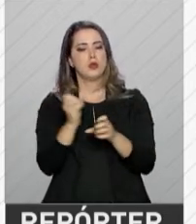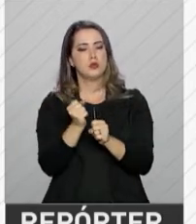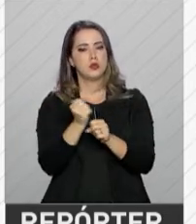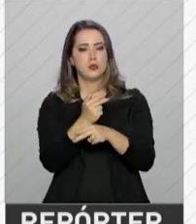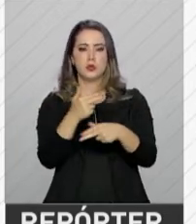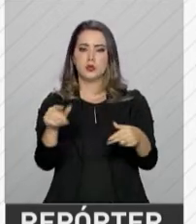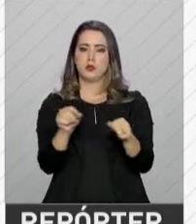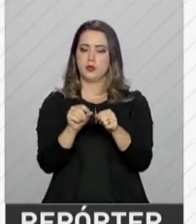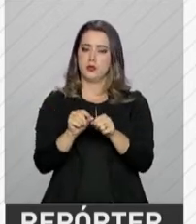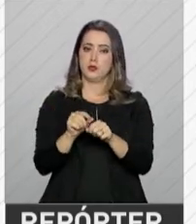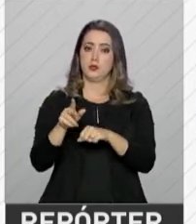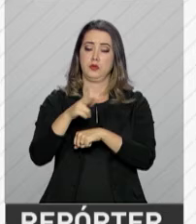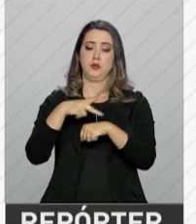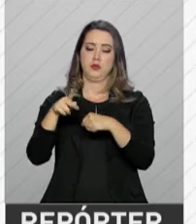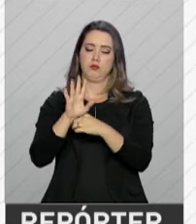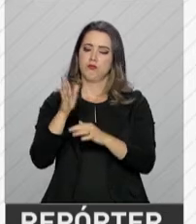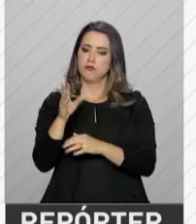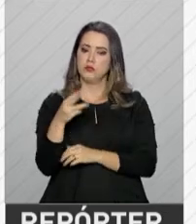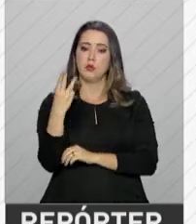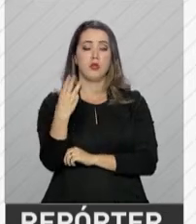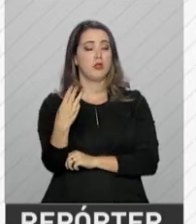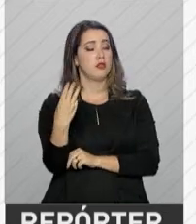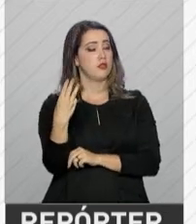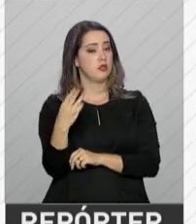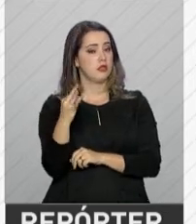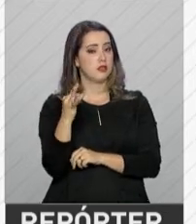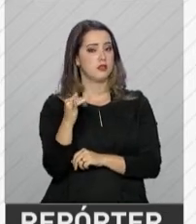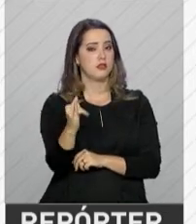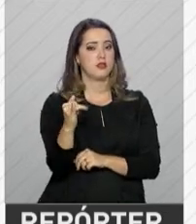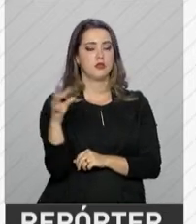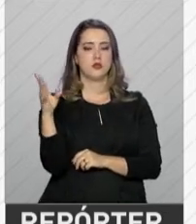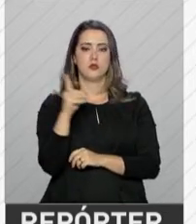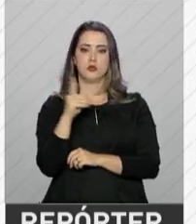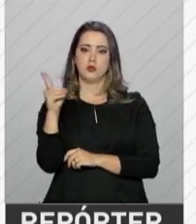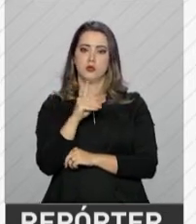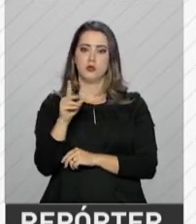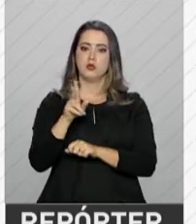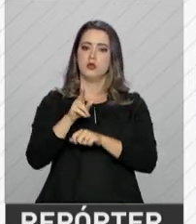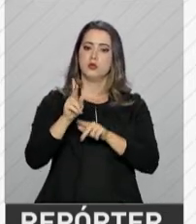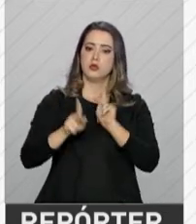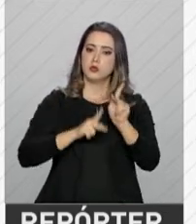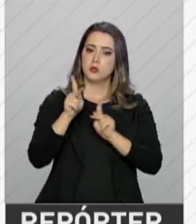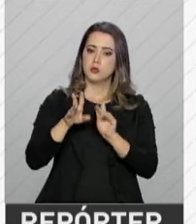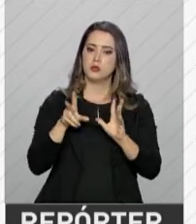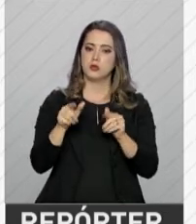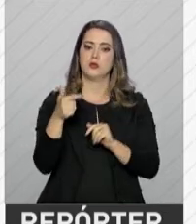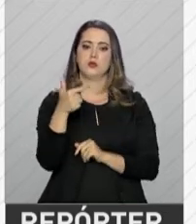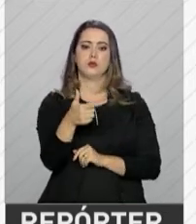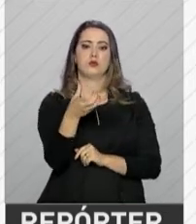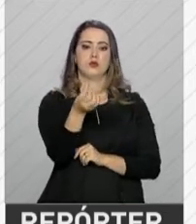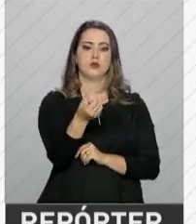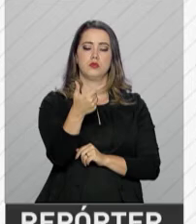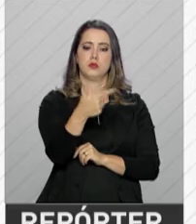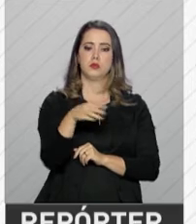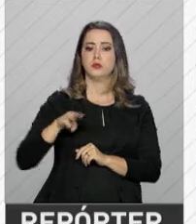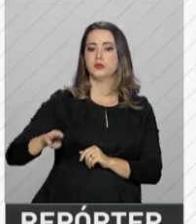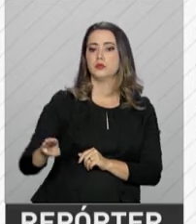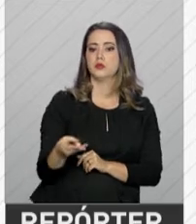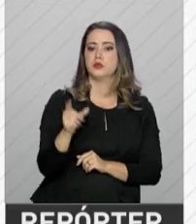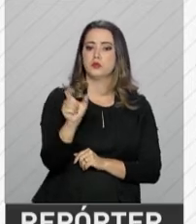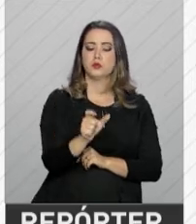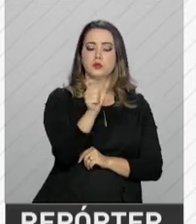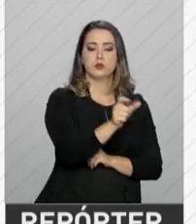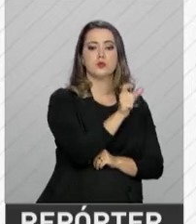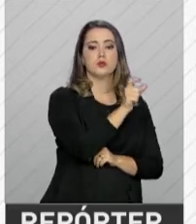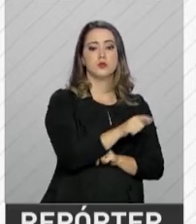na região é de cerca de 3 trilhões de dólares a população total do bloco é de 262 milhões de